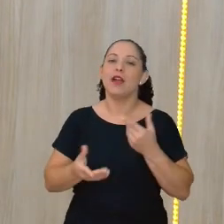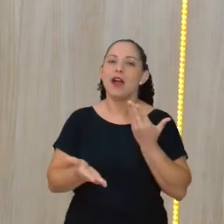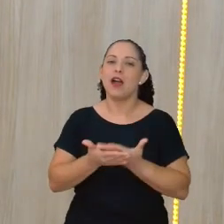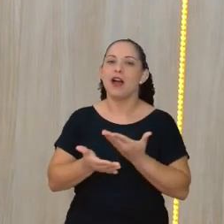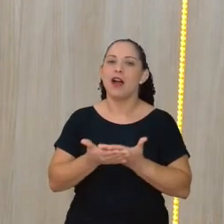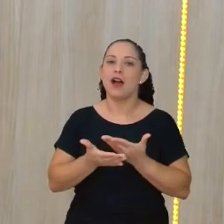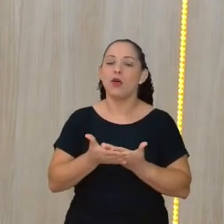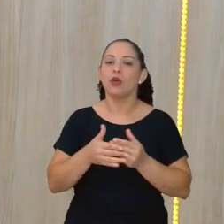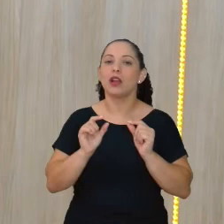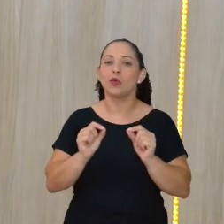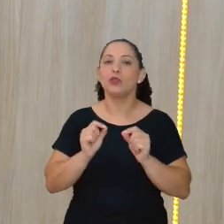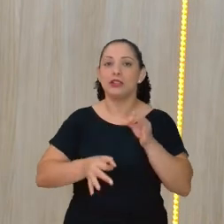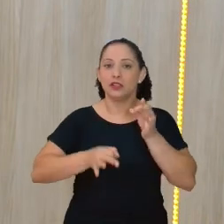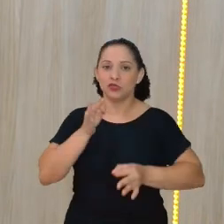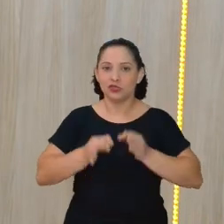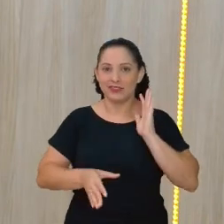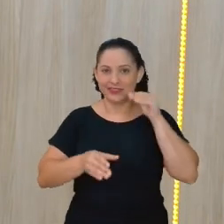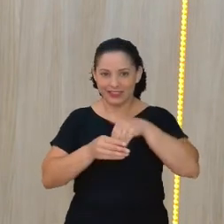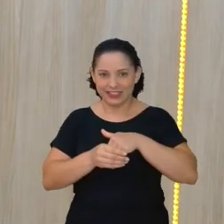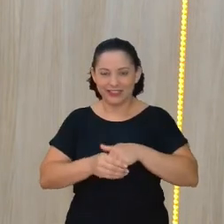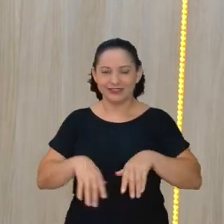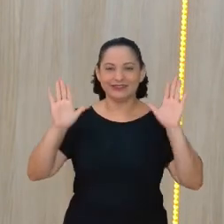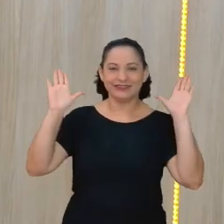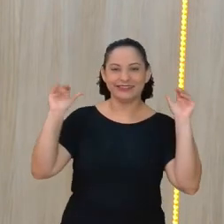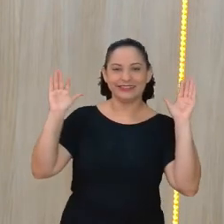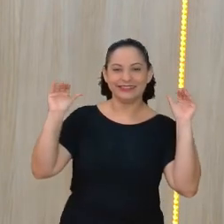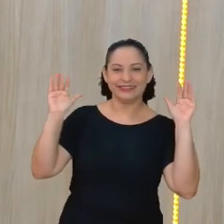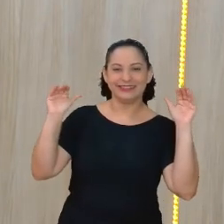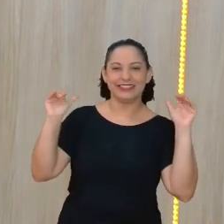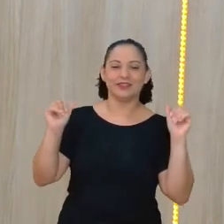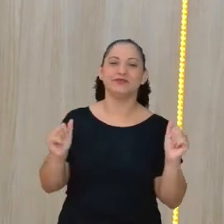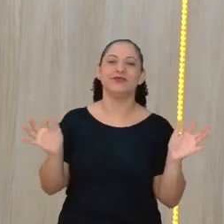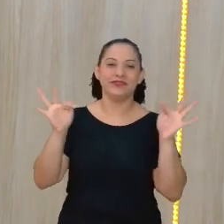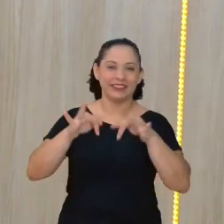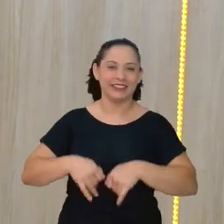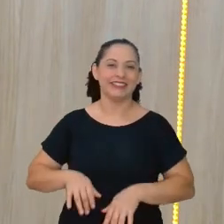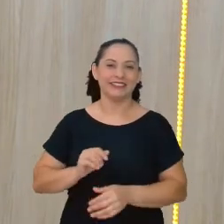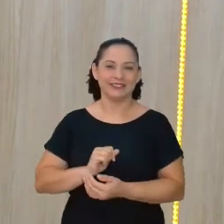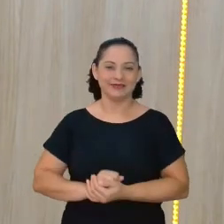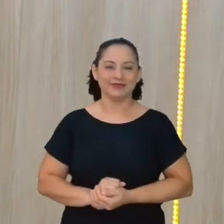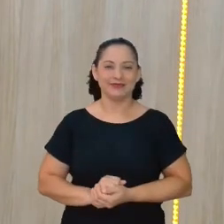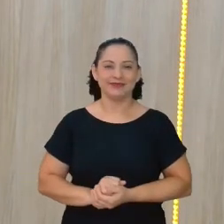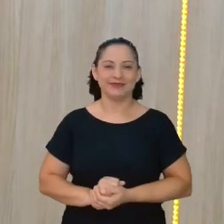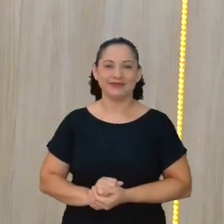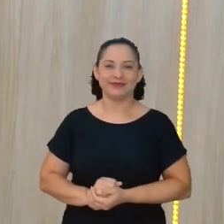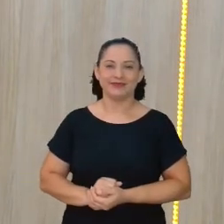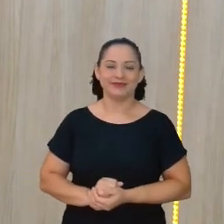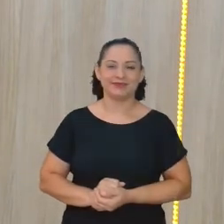no Centro de Memória da Justiça Eleitoral, tá bom? Então, tchau, tchau, eu fico por aqui e até a próxima aula.